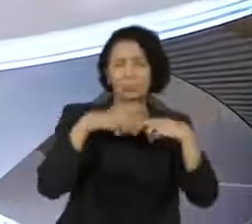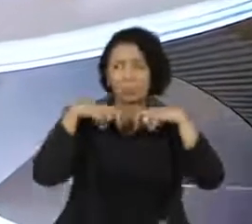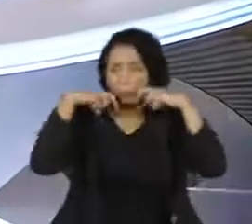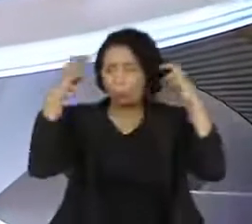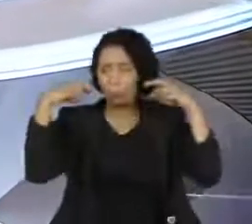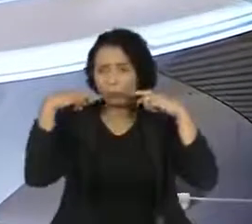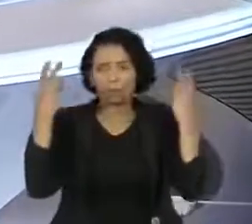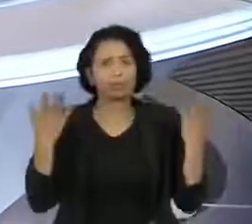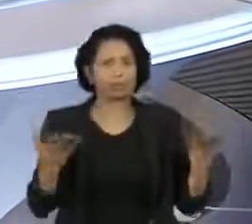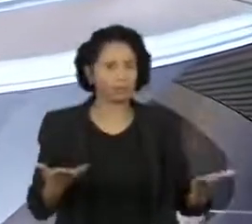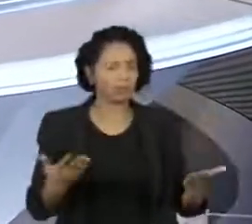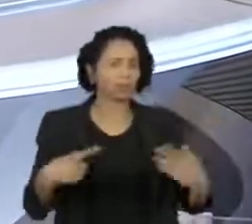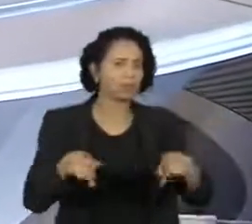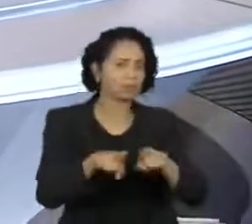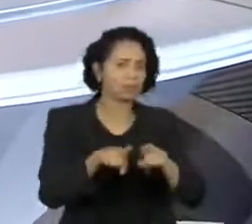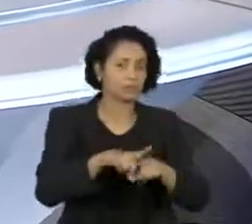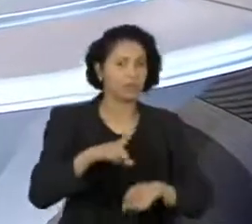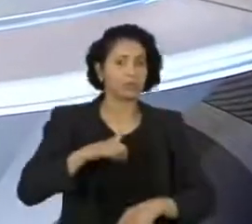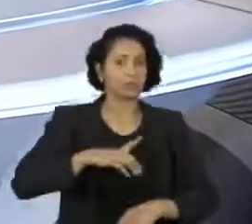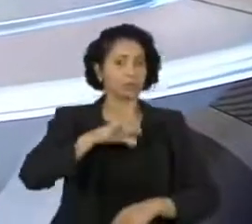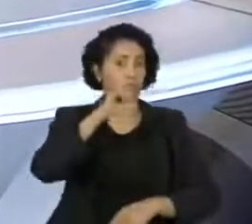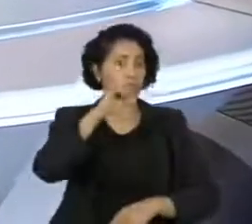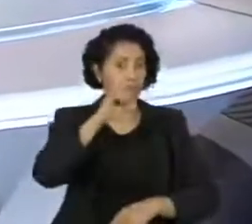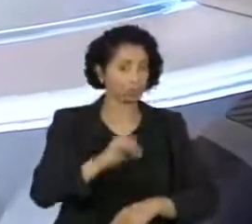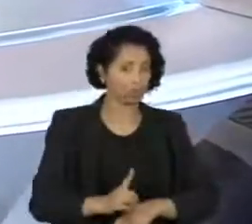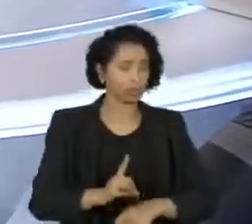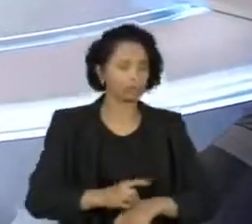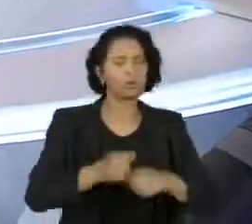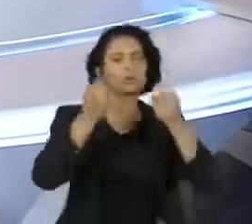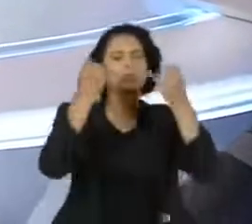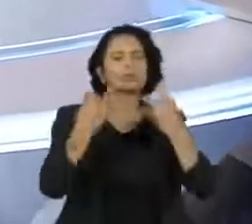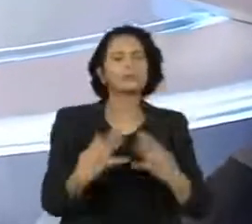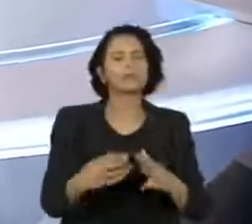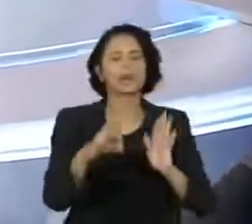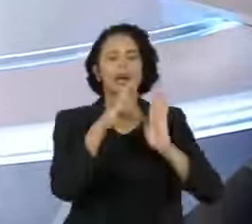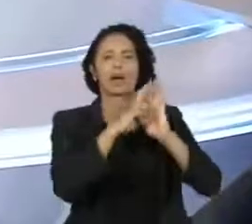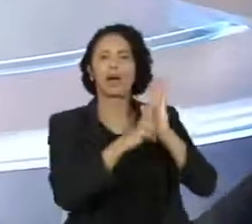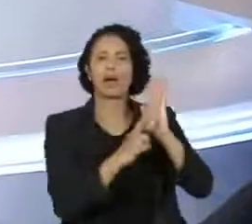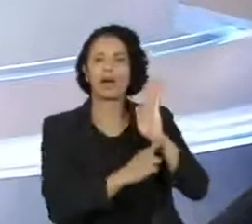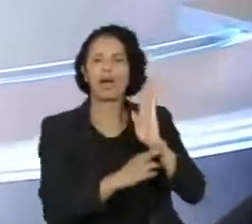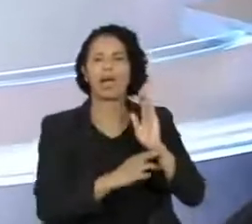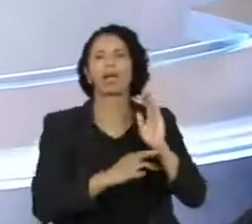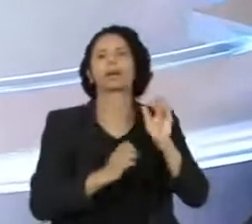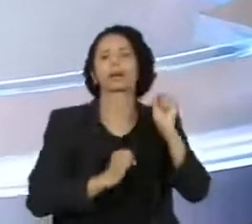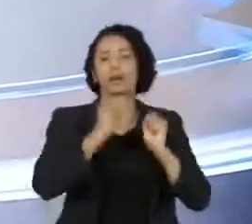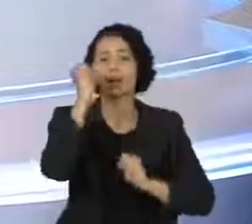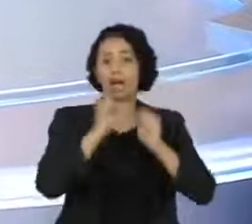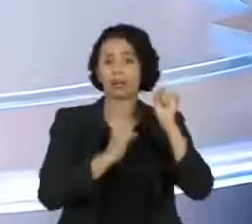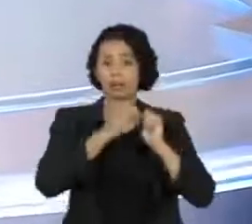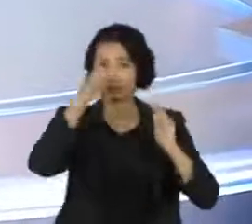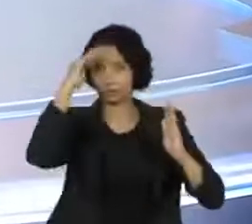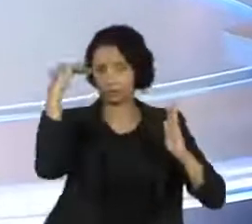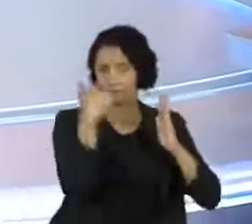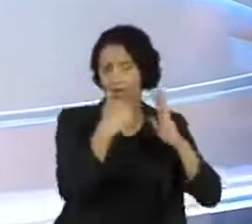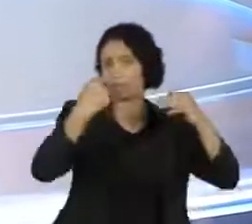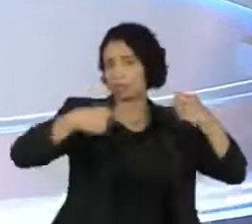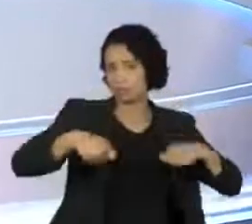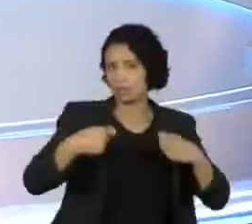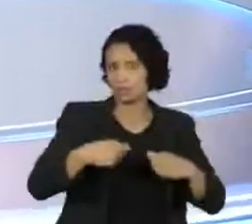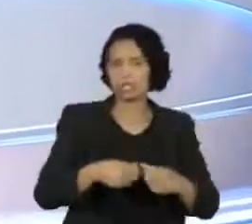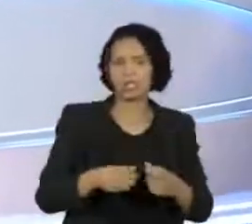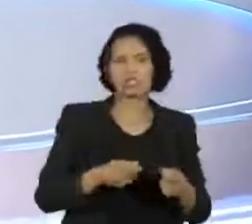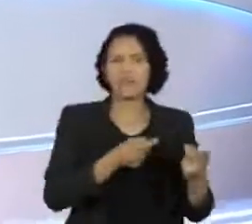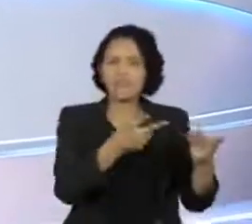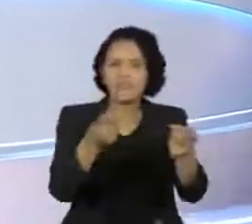Lian, diretor da Protest, nos fala sobre as regras que as empresas não podem ultrapassar para oferecer produtos ou mesmo